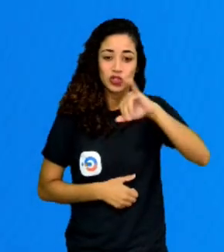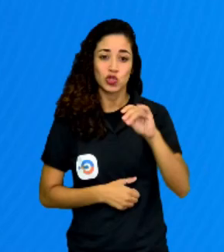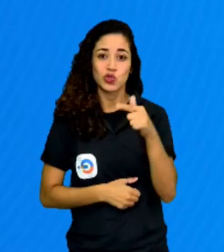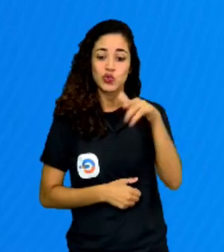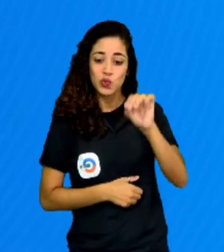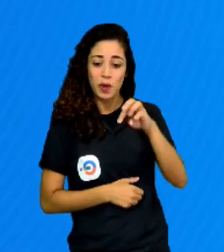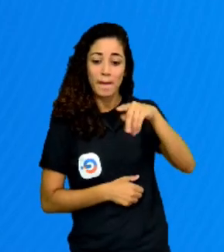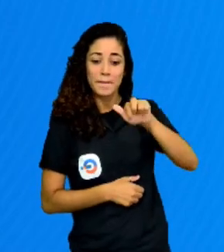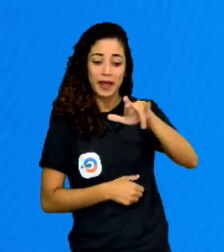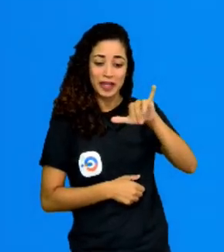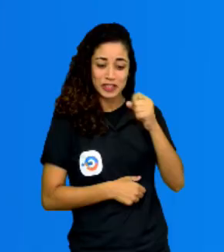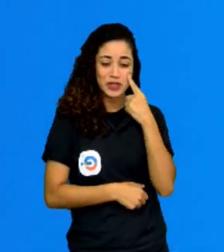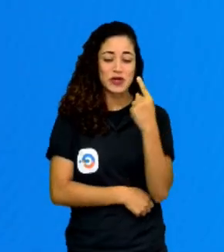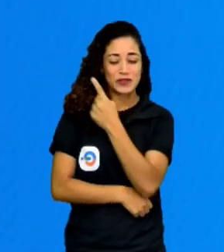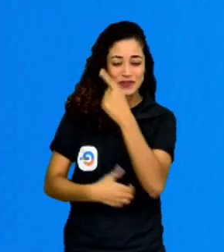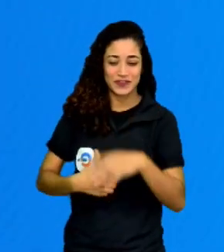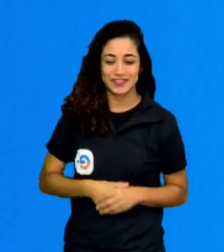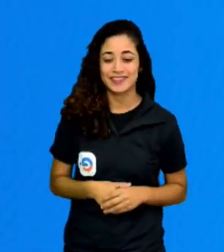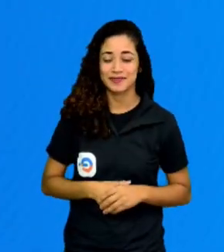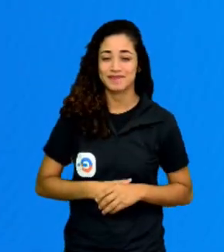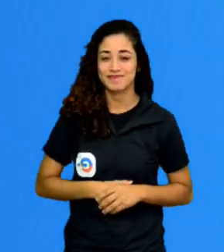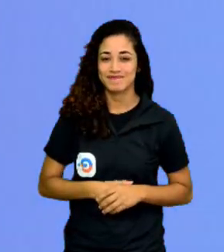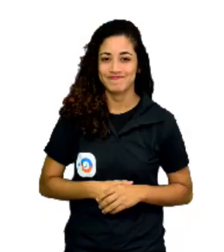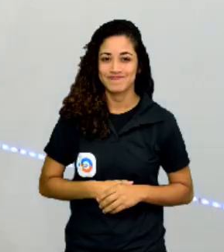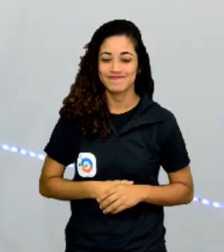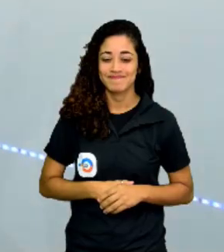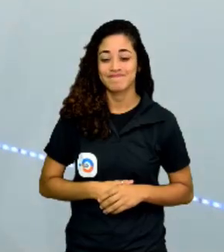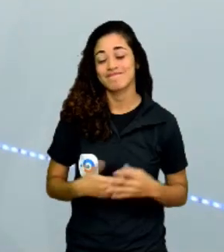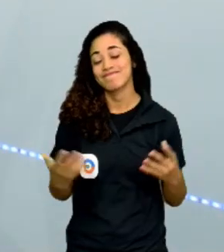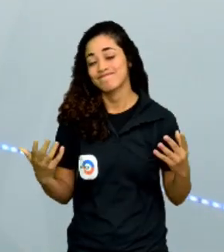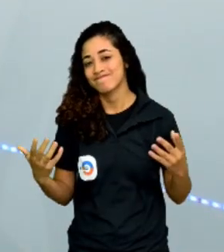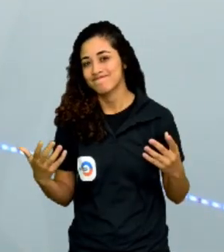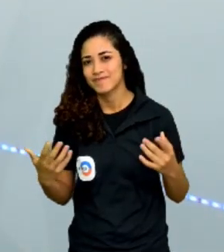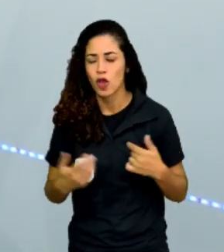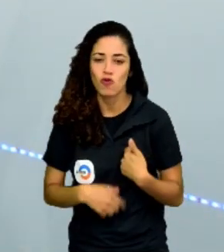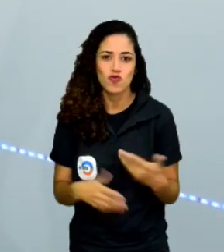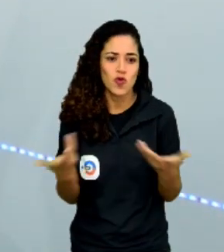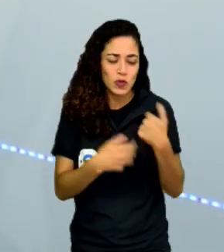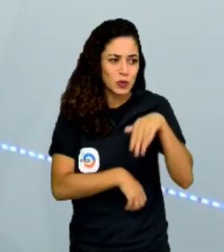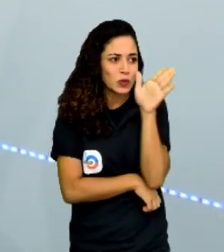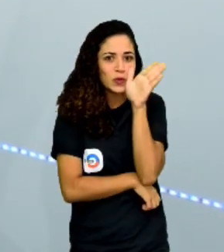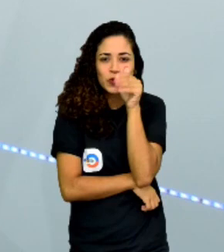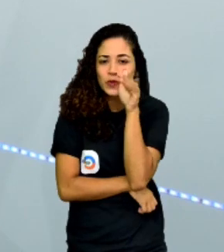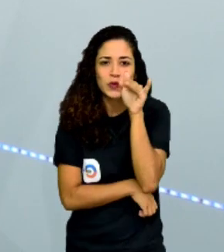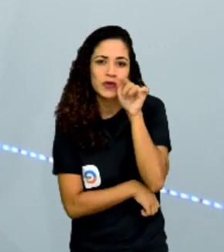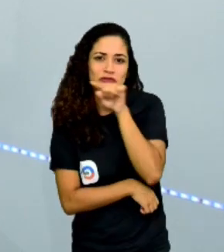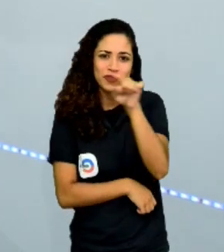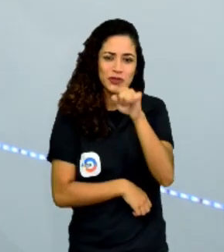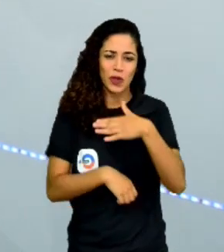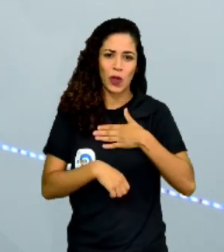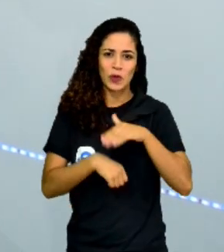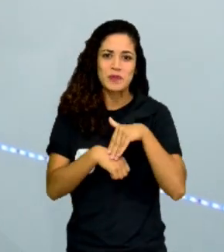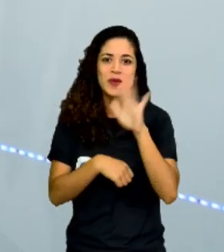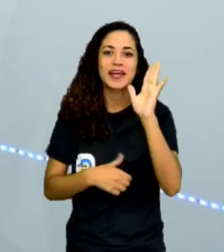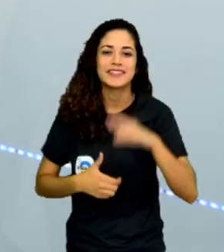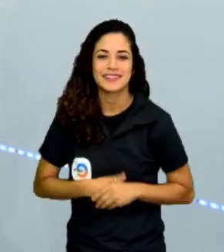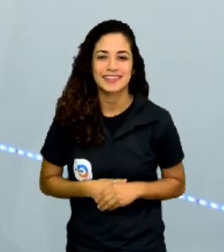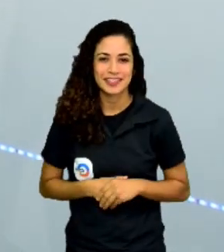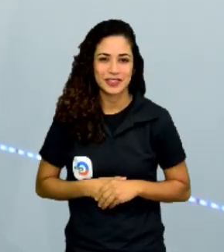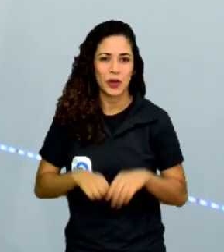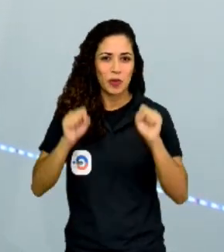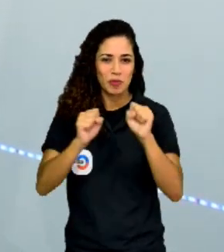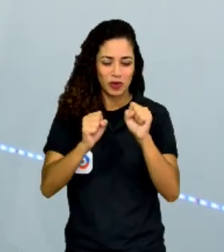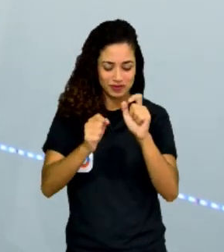Maria, Branca de Neve. Agora estou curiosa. Qual o seu conto favorito? Escreve aí